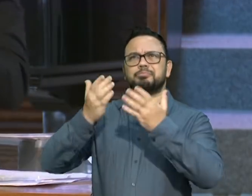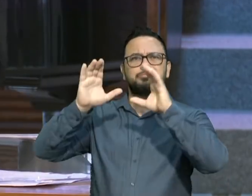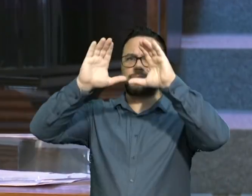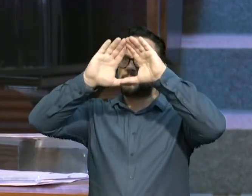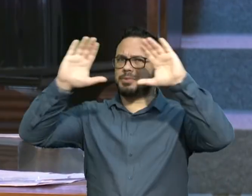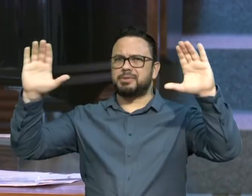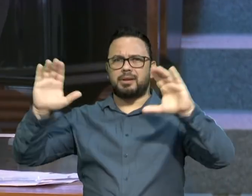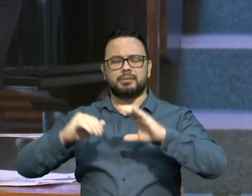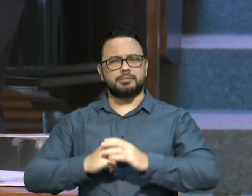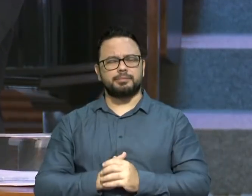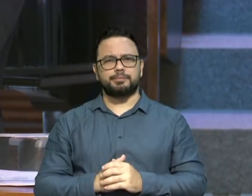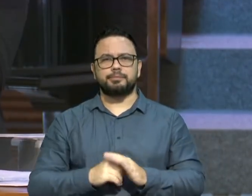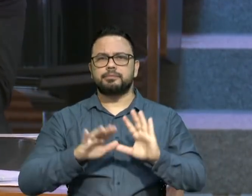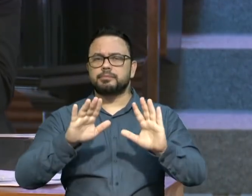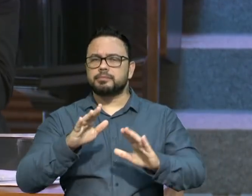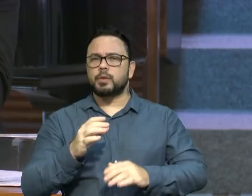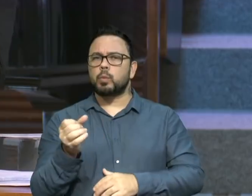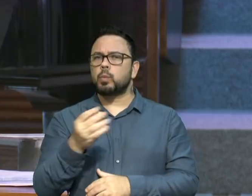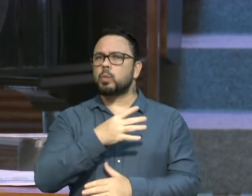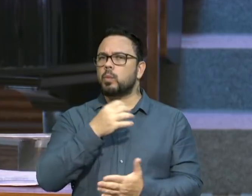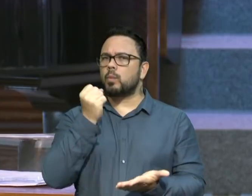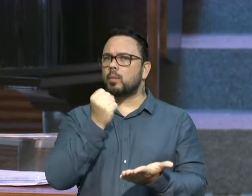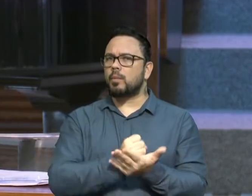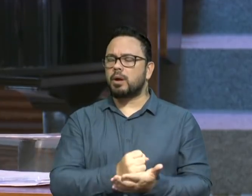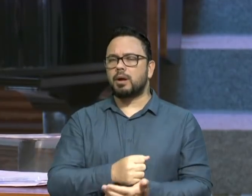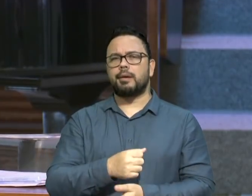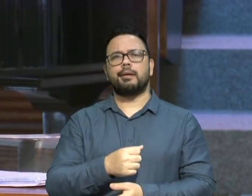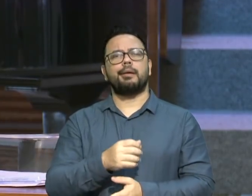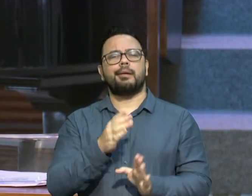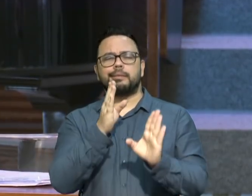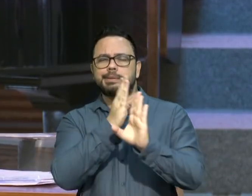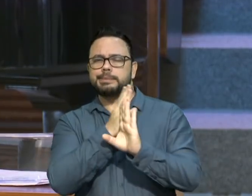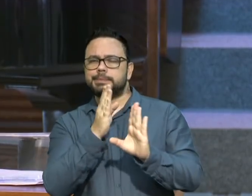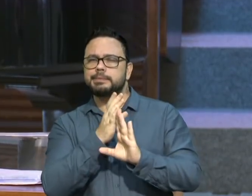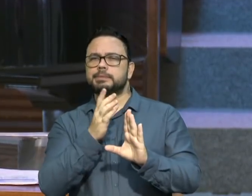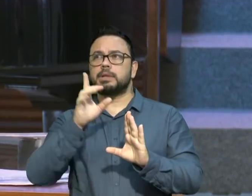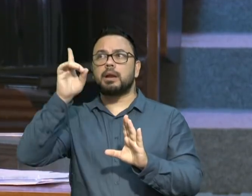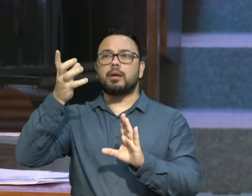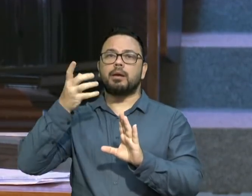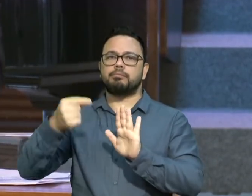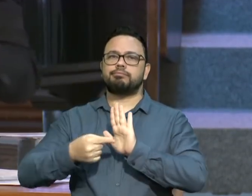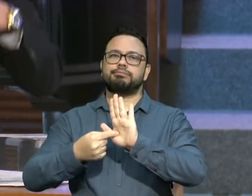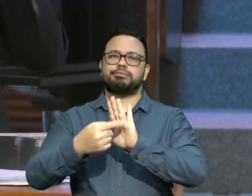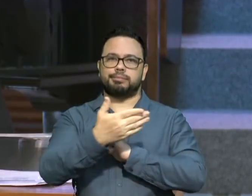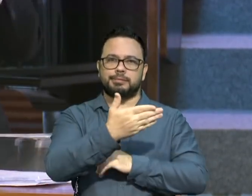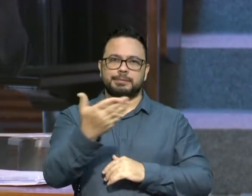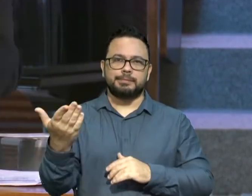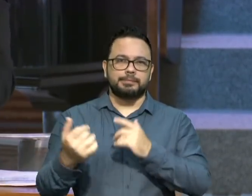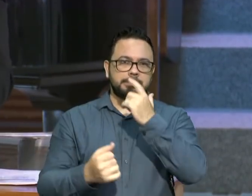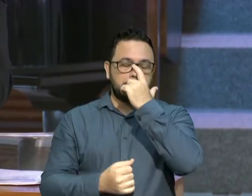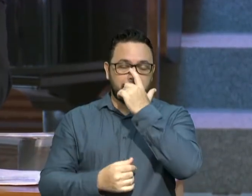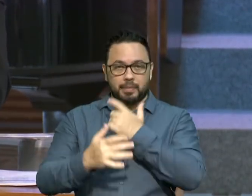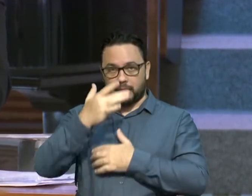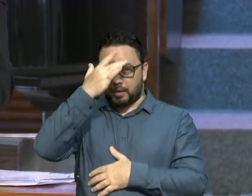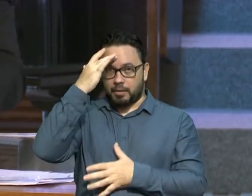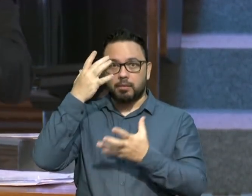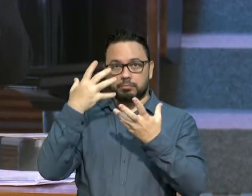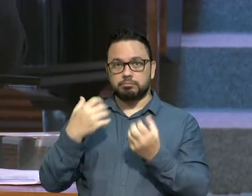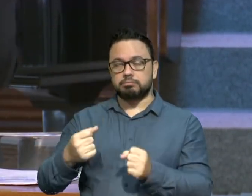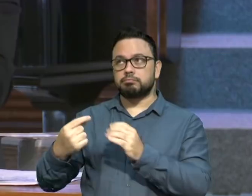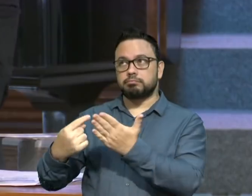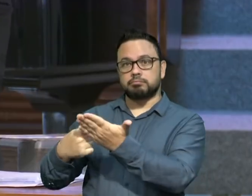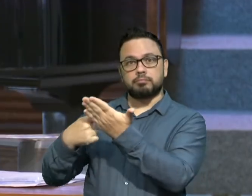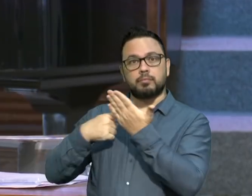irmãos do novo testamento é um mistério que Deus quer revelar bom e quando a pessoa aceita a revelação